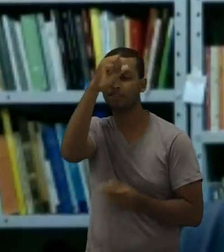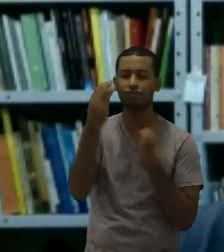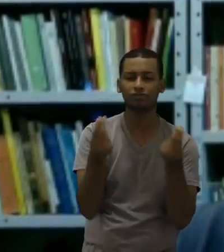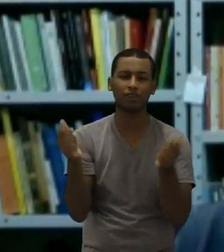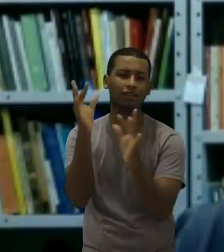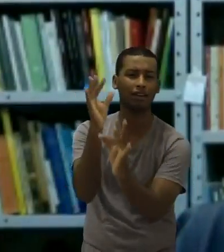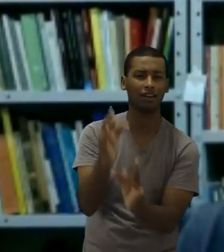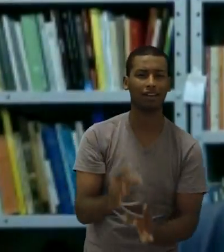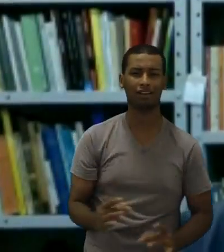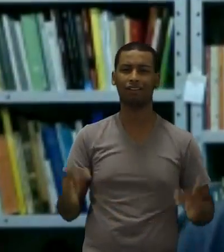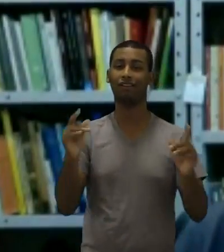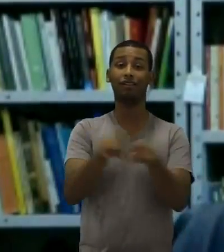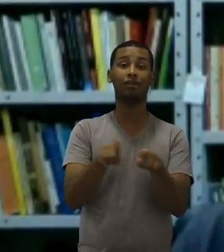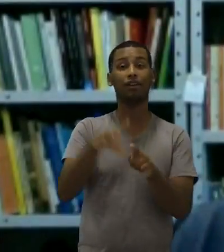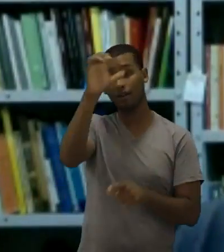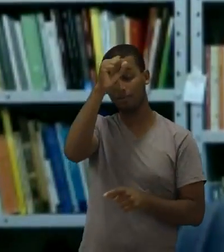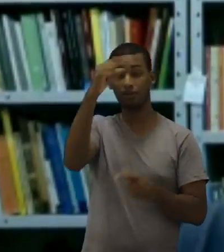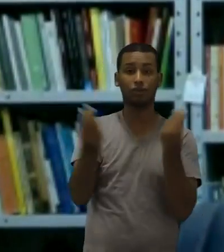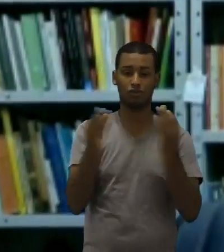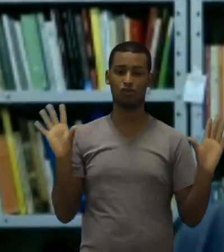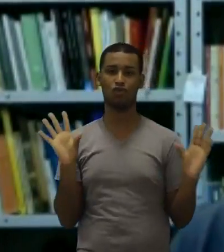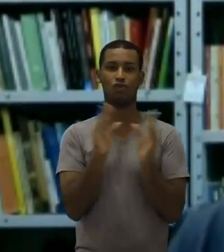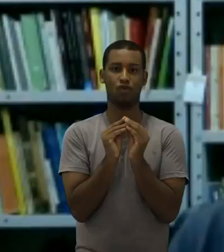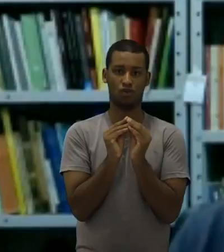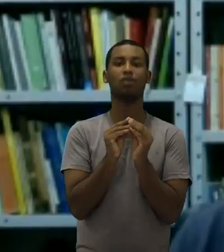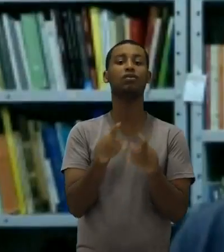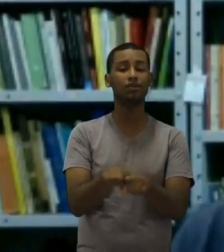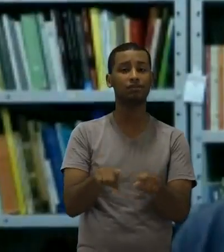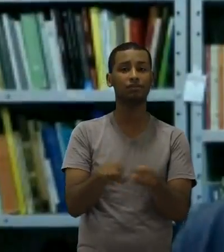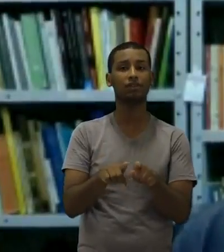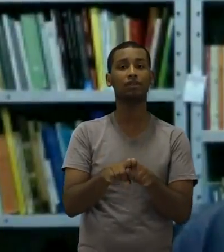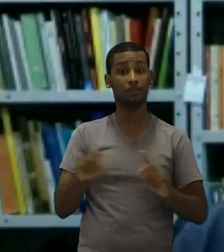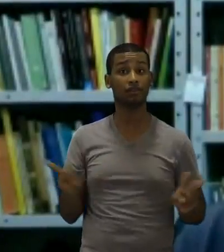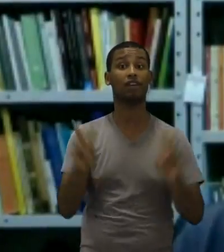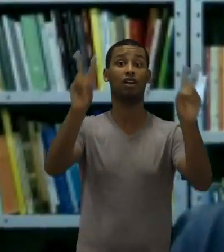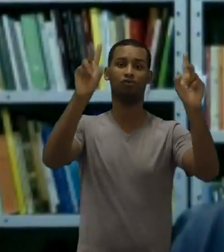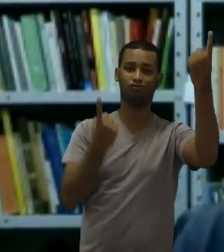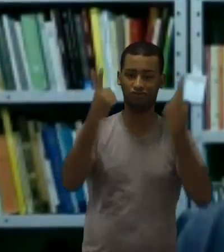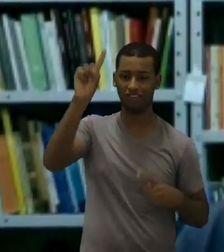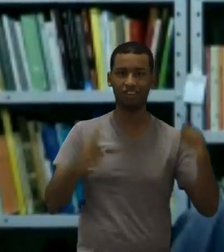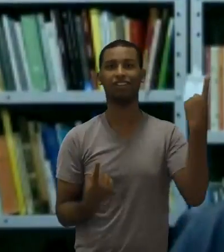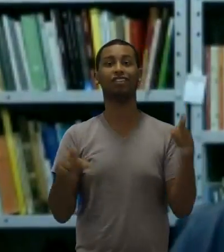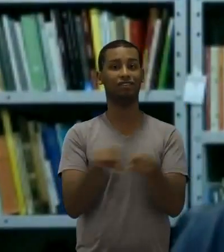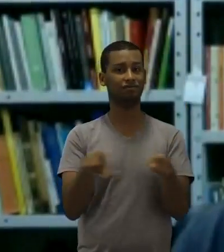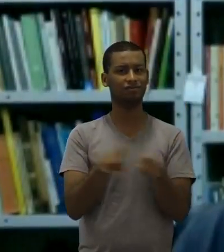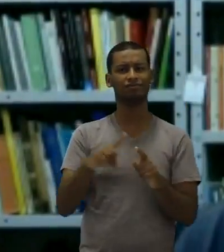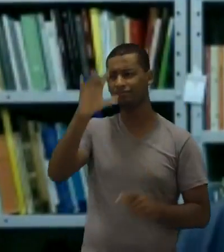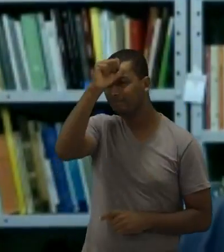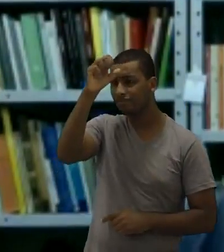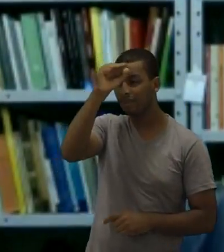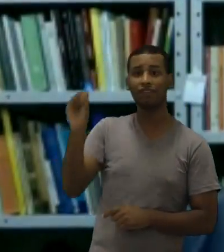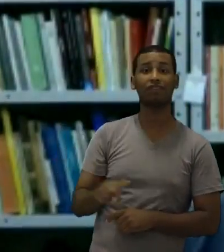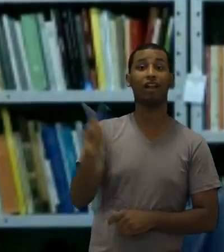gente aprende o poder da síntese, a gente aprende o valor dos gestos, a gente aprende o valor dos